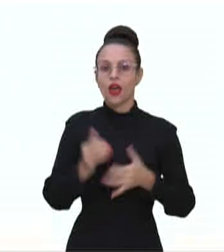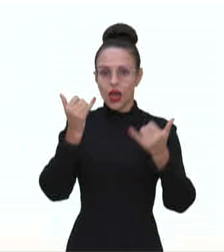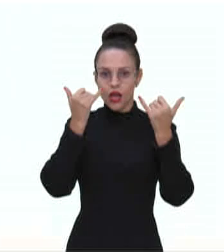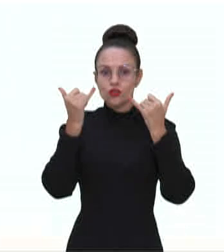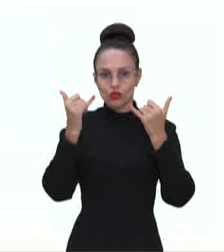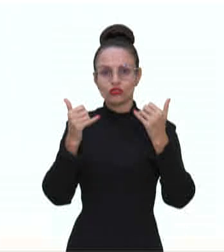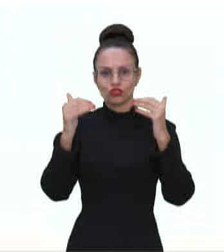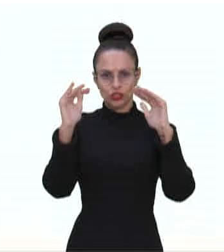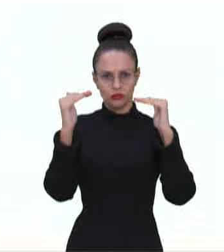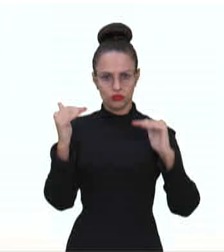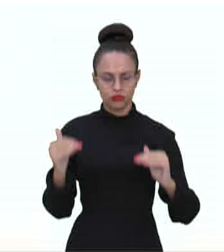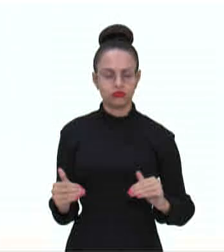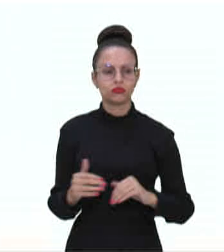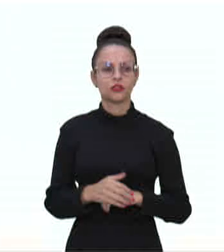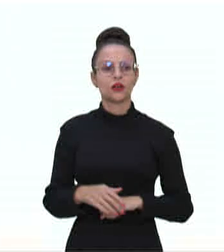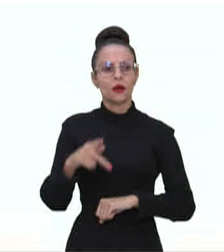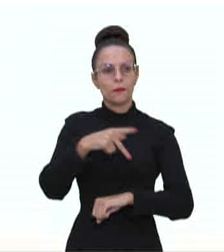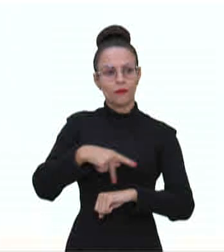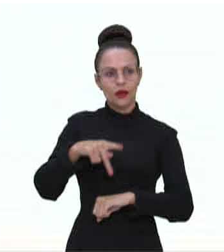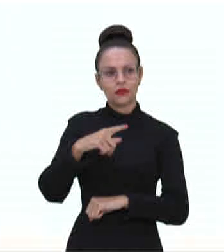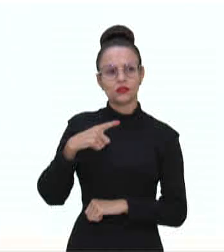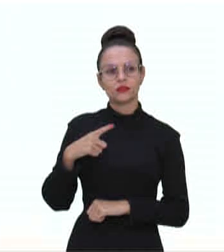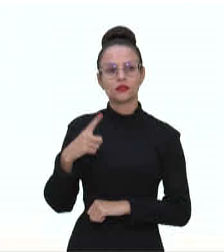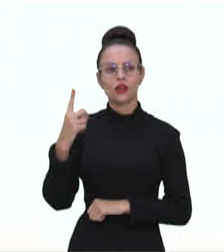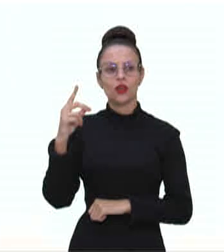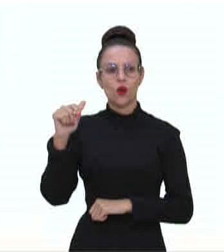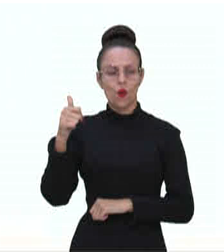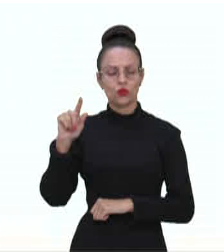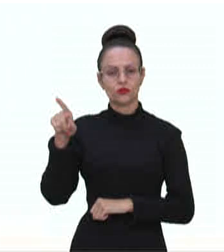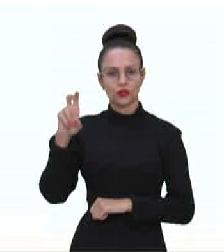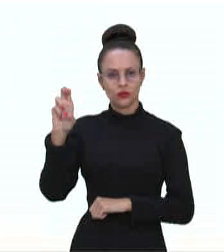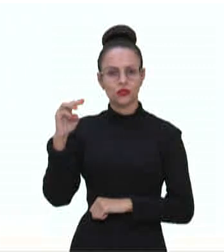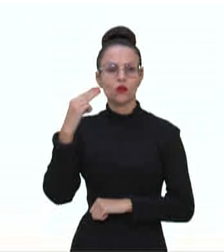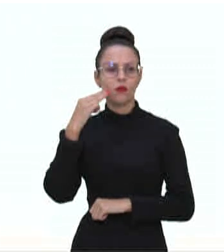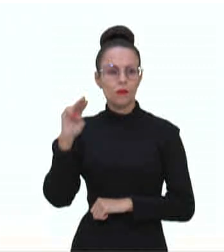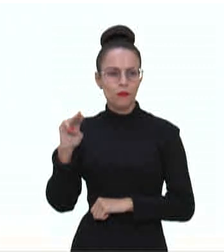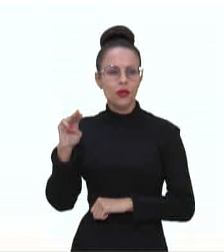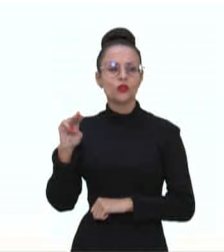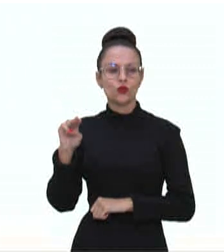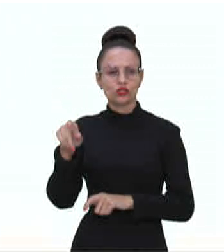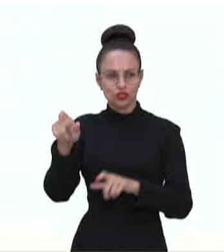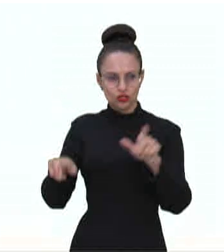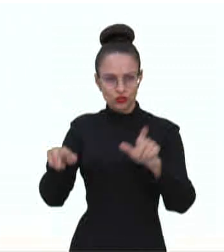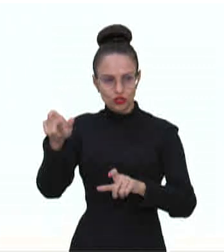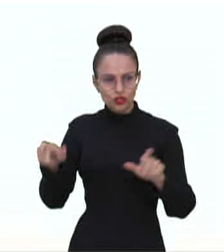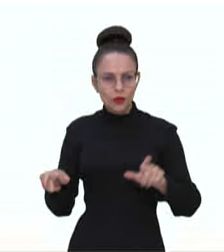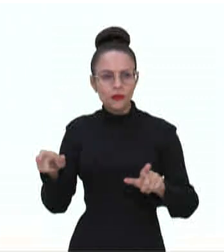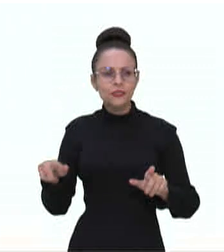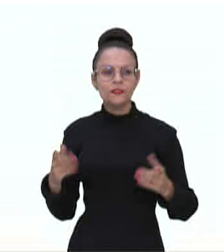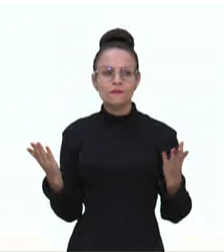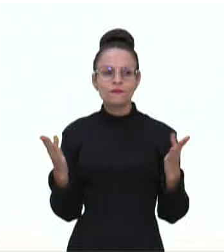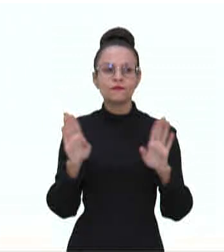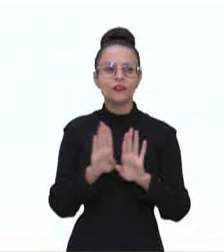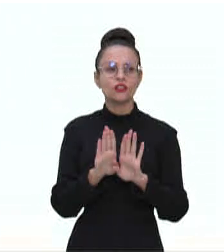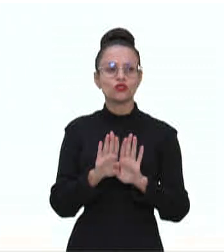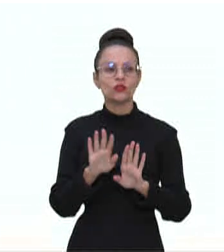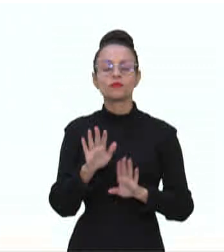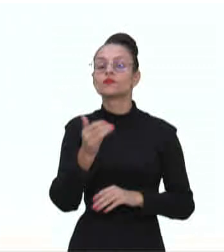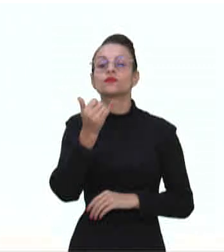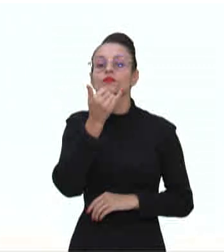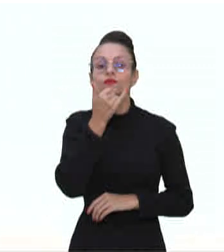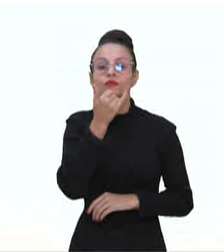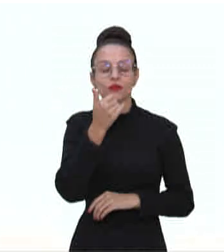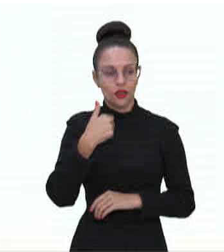o país de 11,5 milhões de habitantes na prática fechou em meados de março, já que só... Opa,